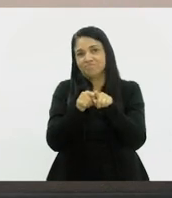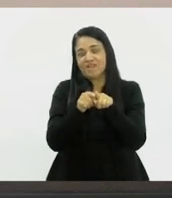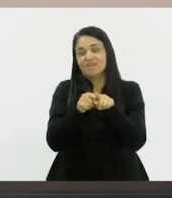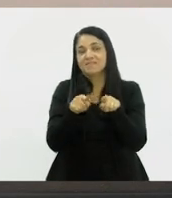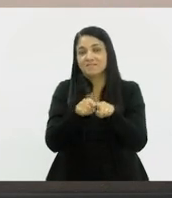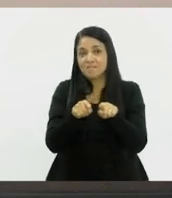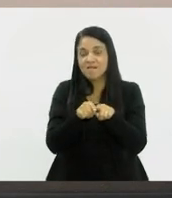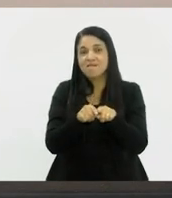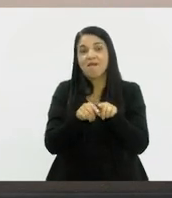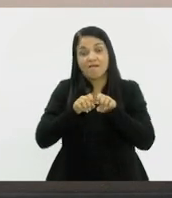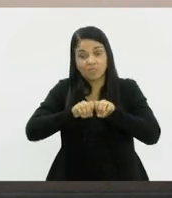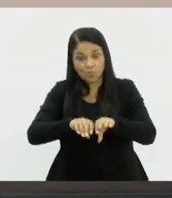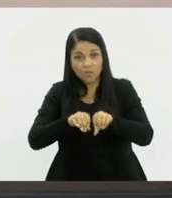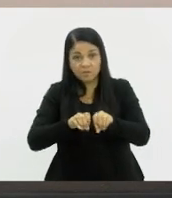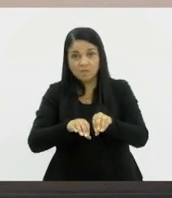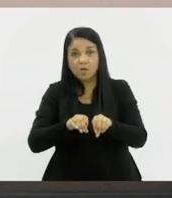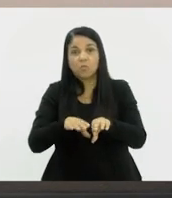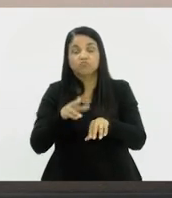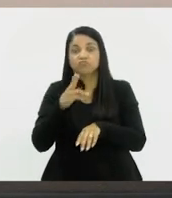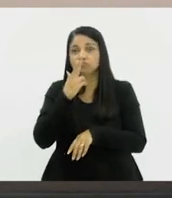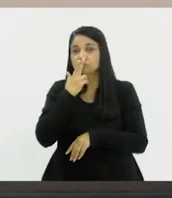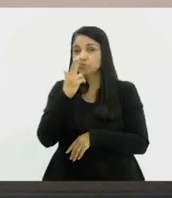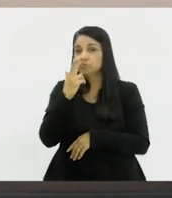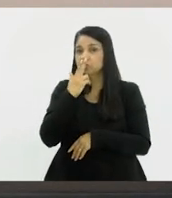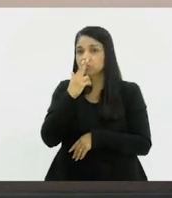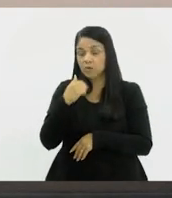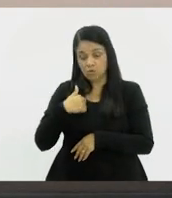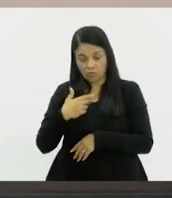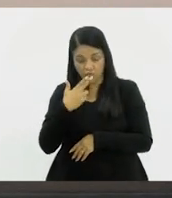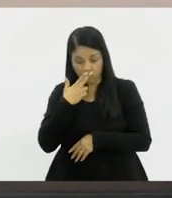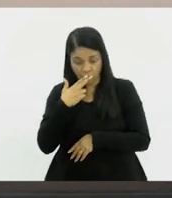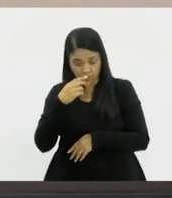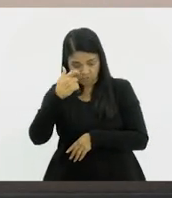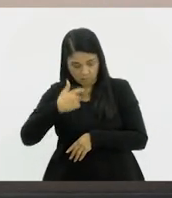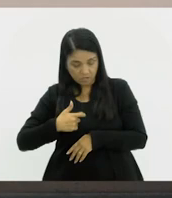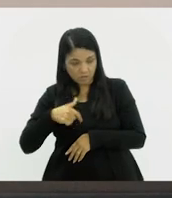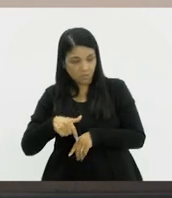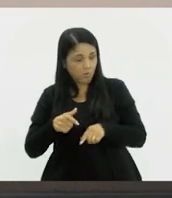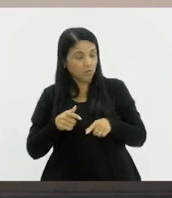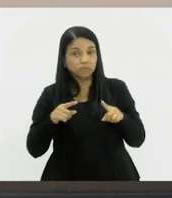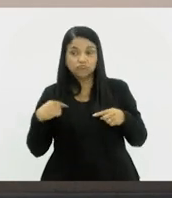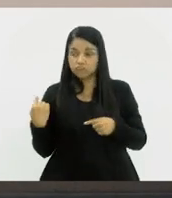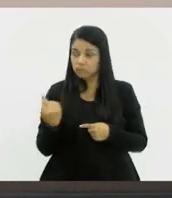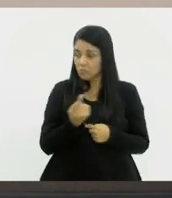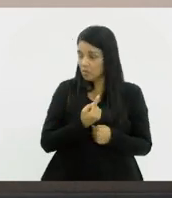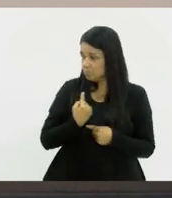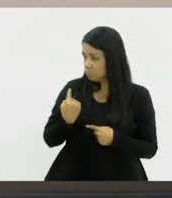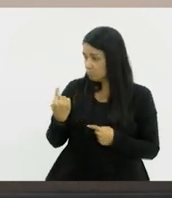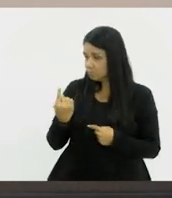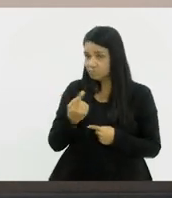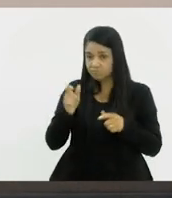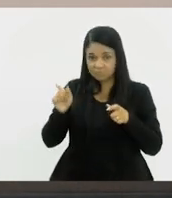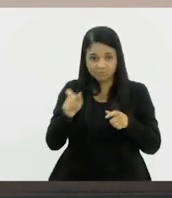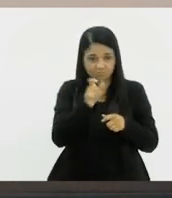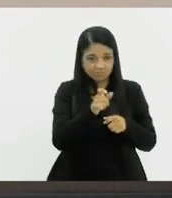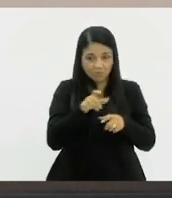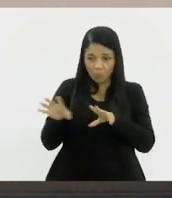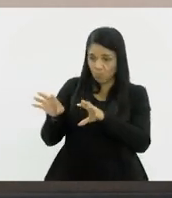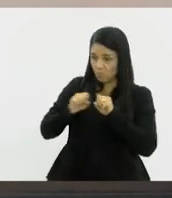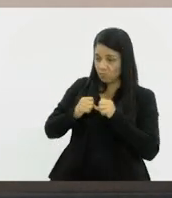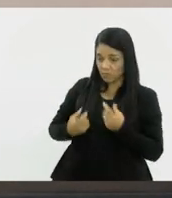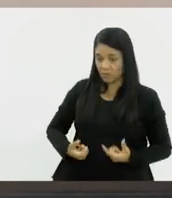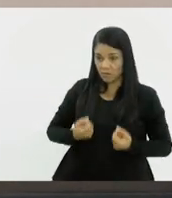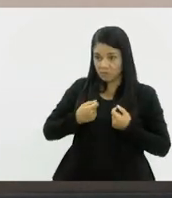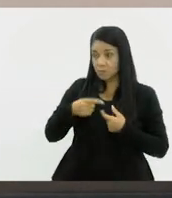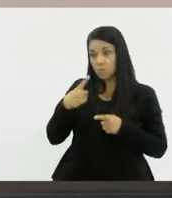o cara ficou consciente do do fumante passivo Você tá fumando aqui no trabalho eu tô do seu lado e vou pegar câncer porque